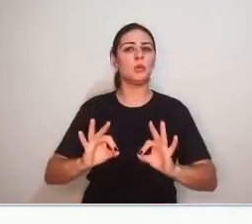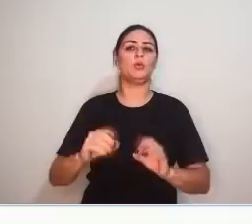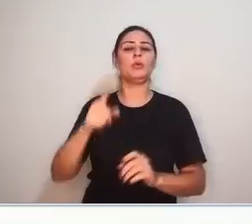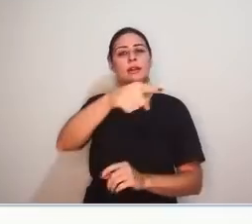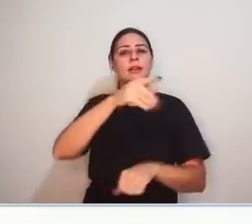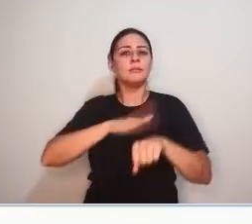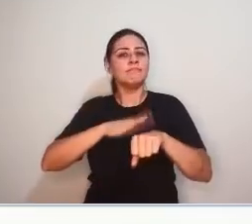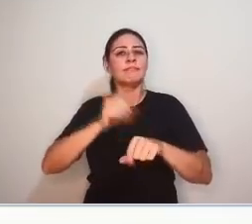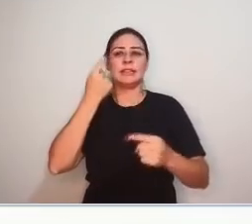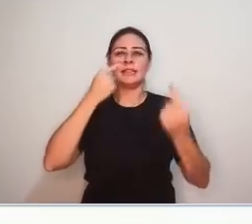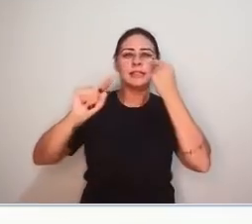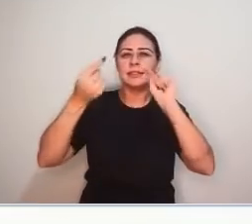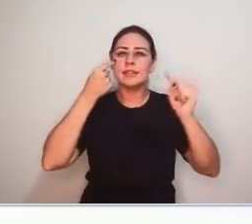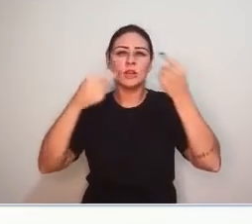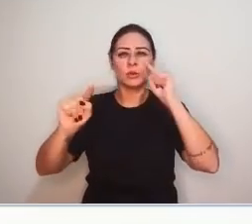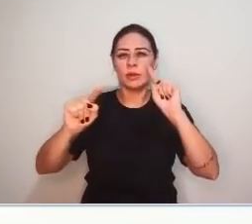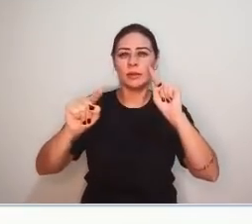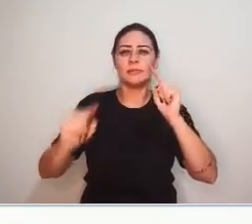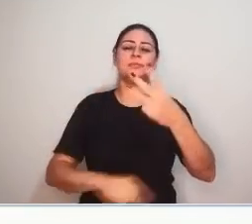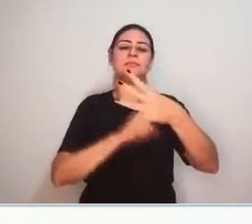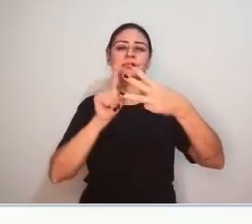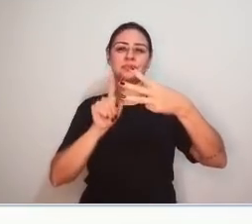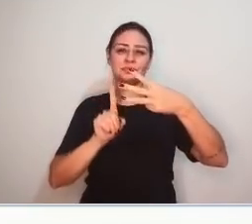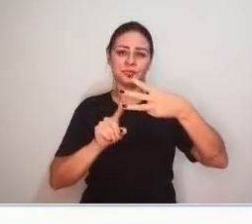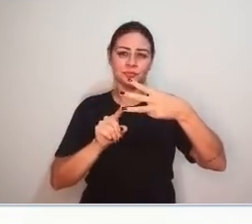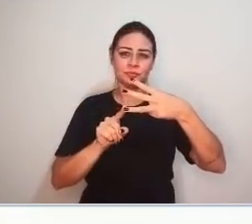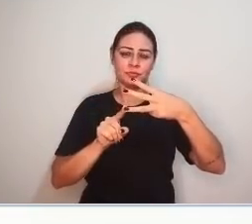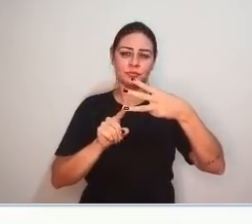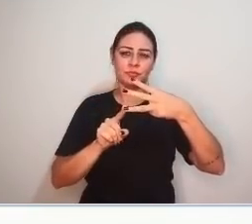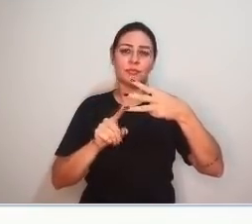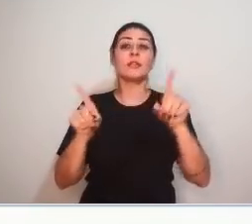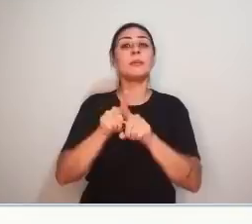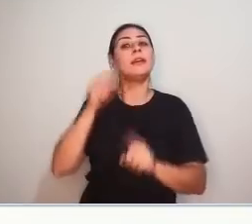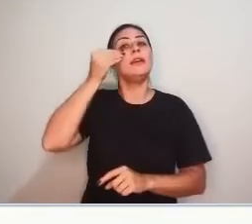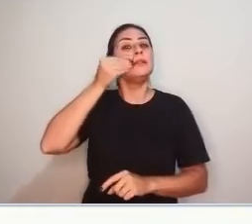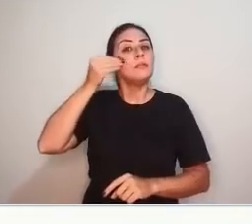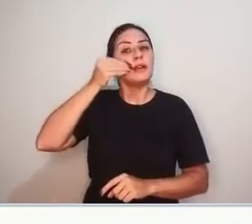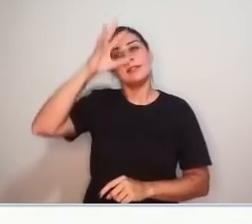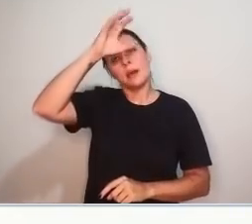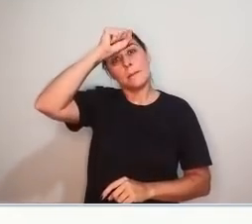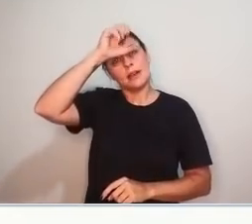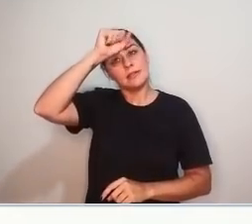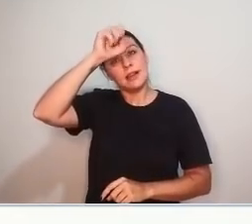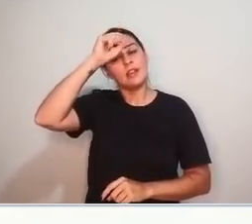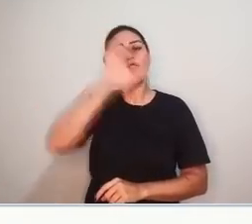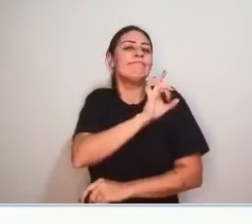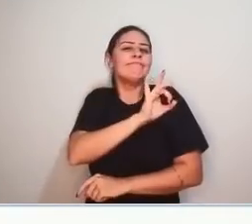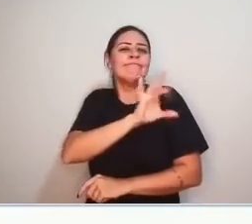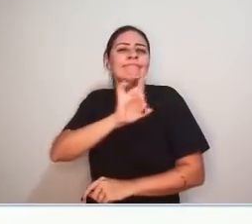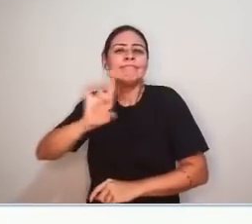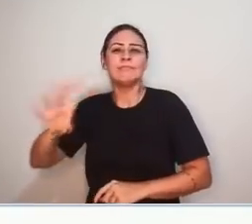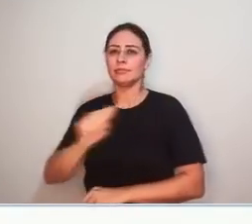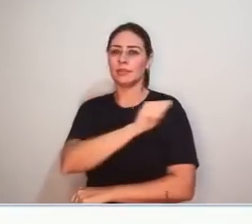seguramente pelos caminhos que ele tem que descobrir. Tá? E terceiro, a experiência de aprendizagem